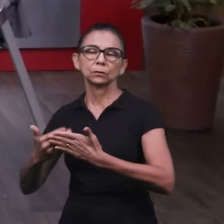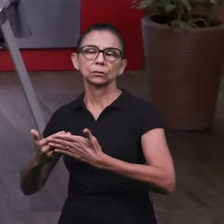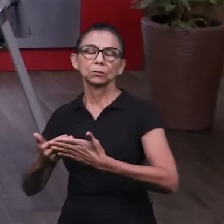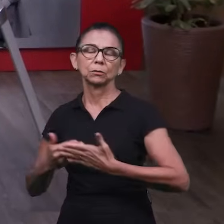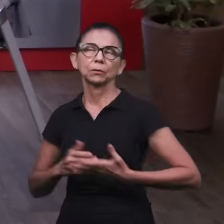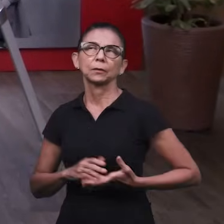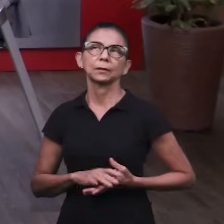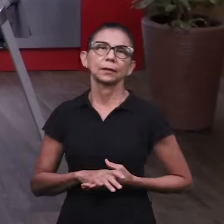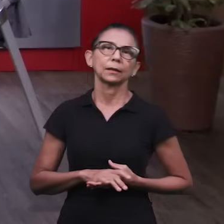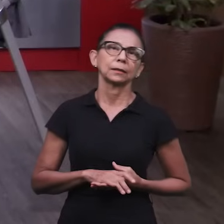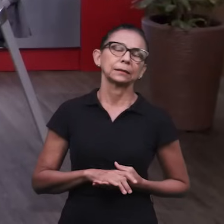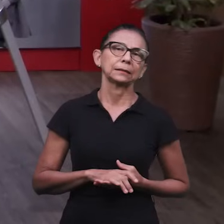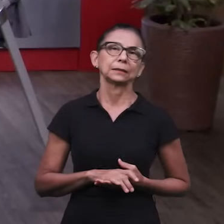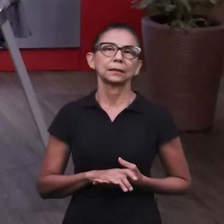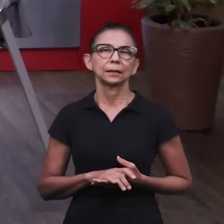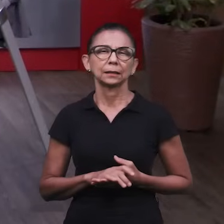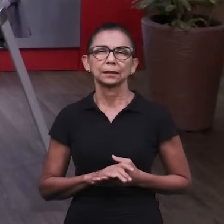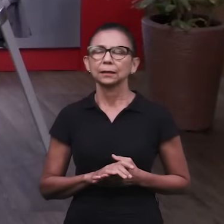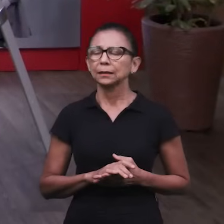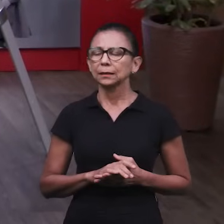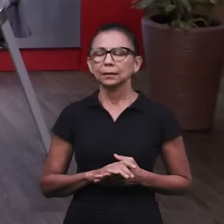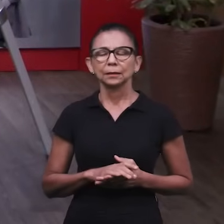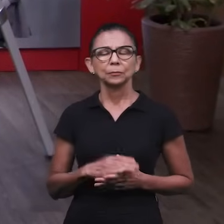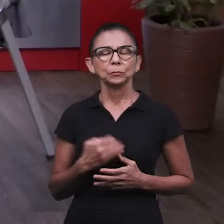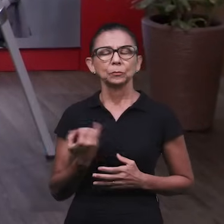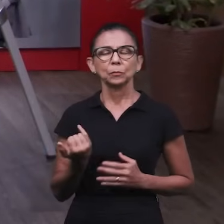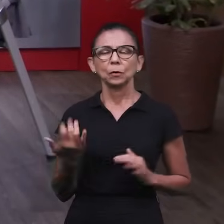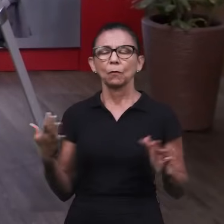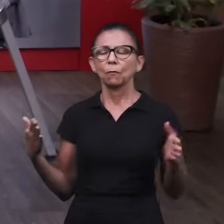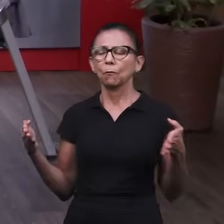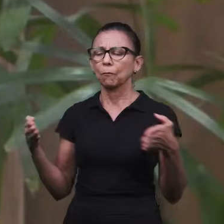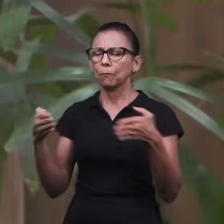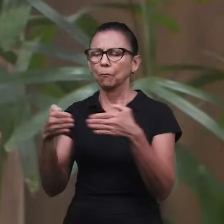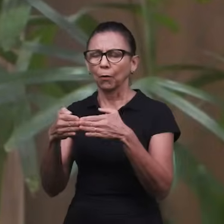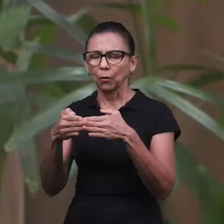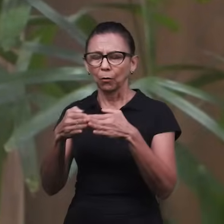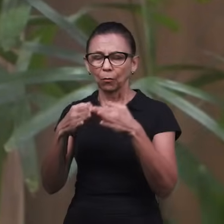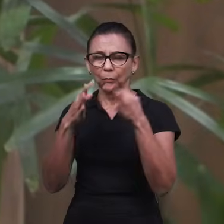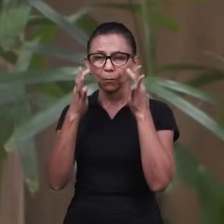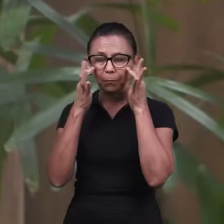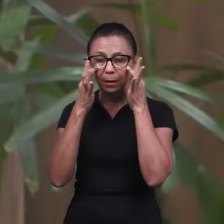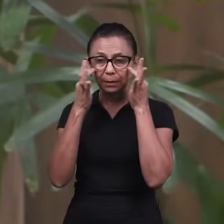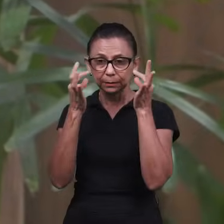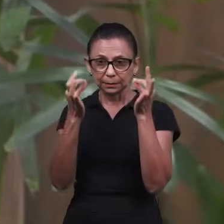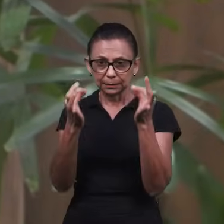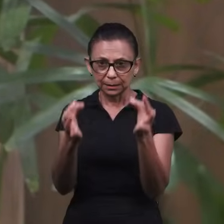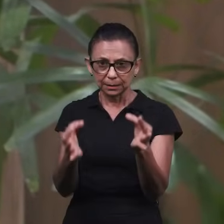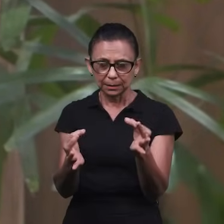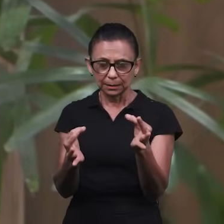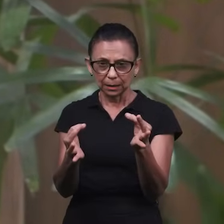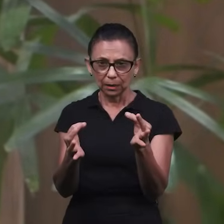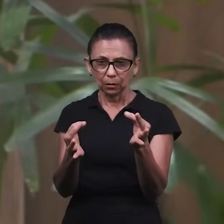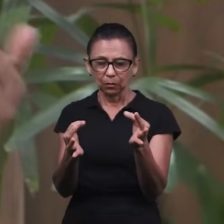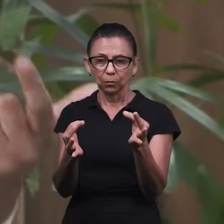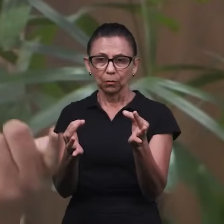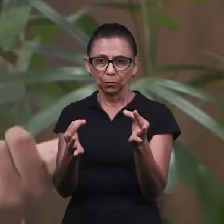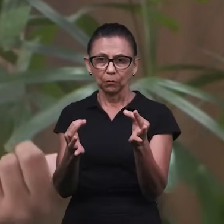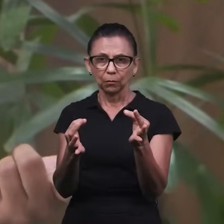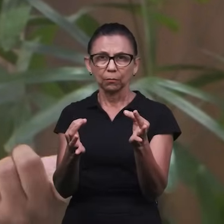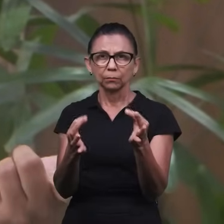que a criança se concentre, se comporte, preste atenção, escute, aprenda,